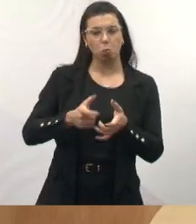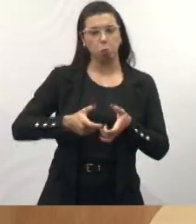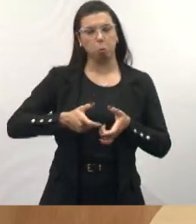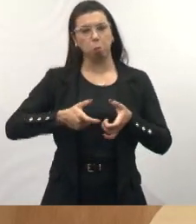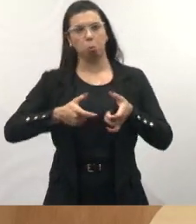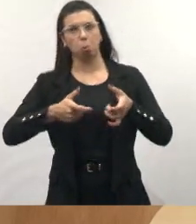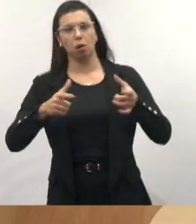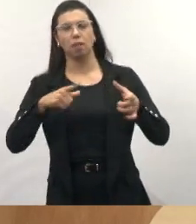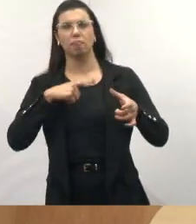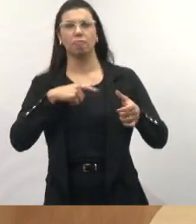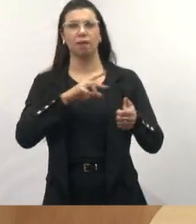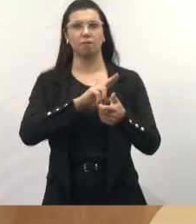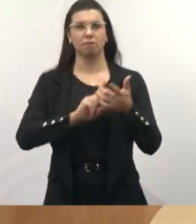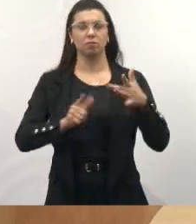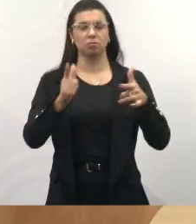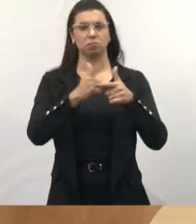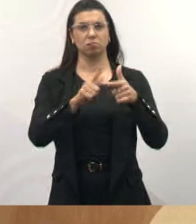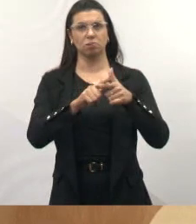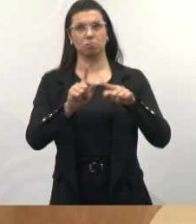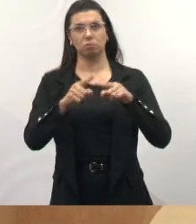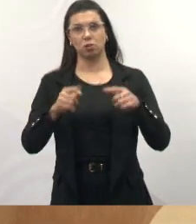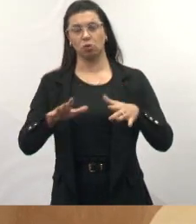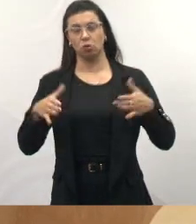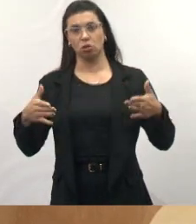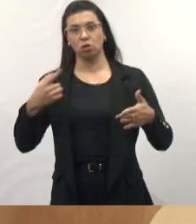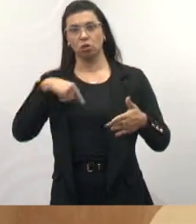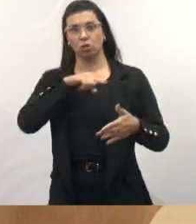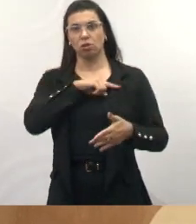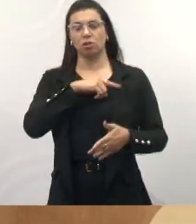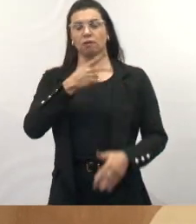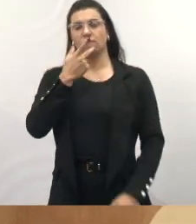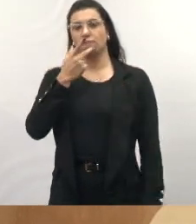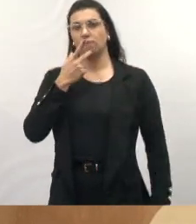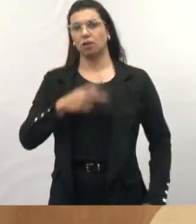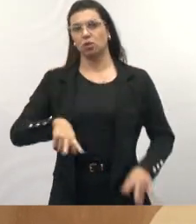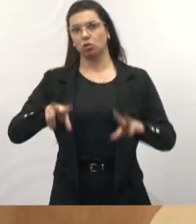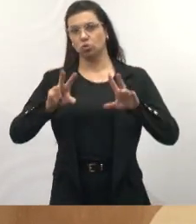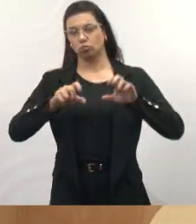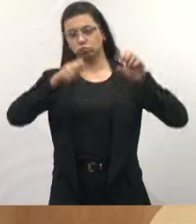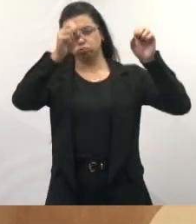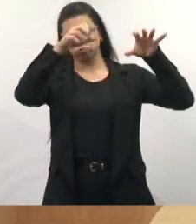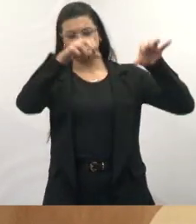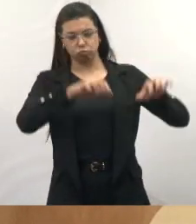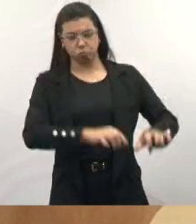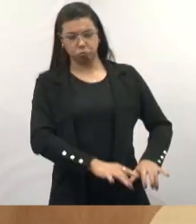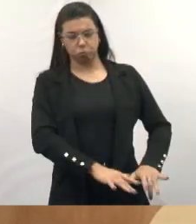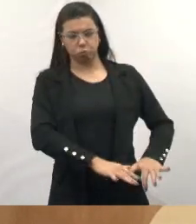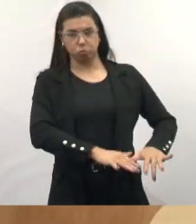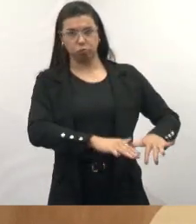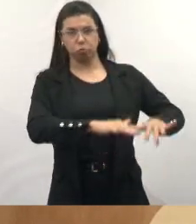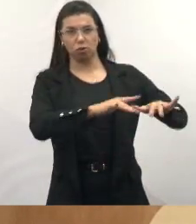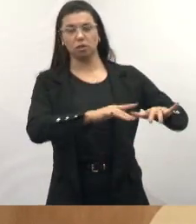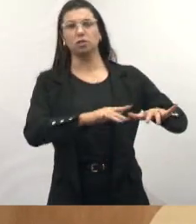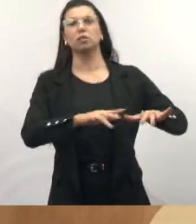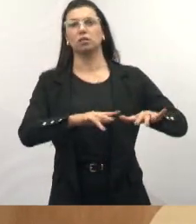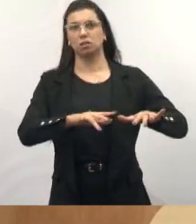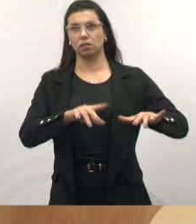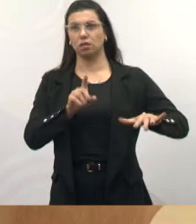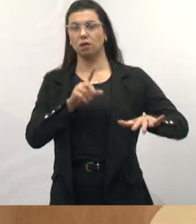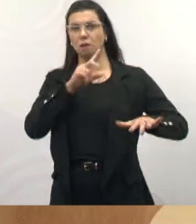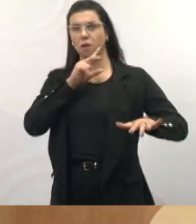necessidades, mas quando a gente fala de enchente, a gente sabe que o prefeito Isaías está atacando